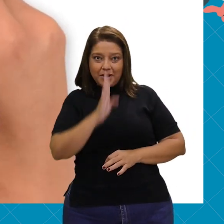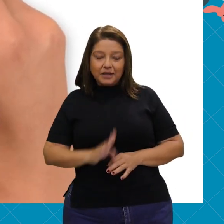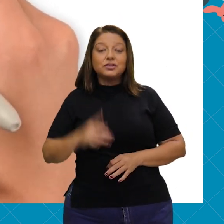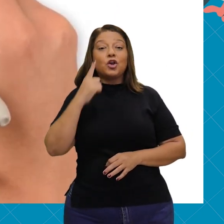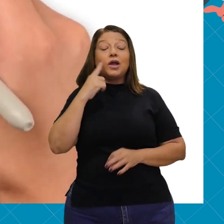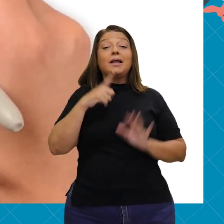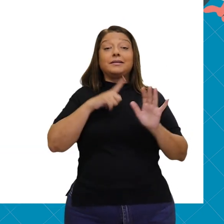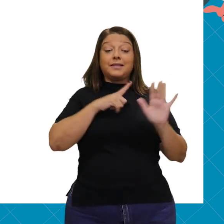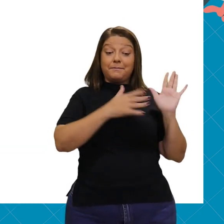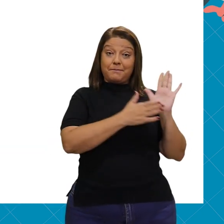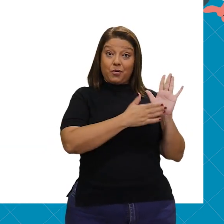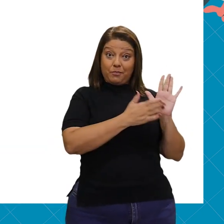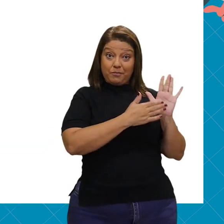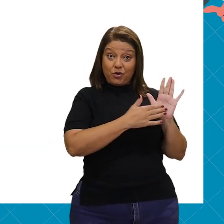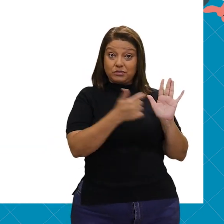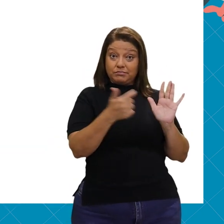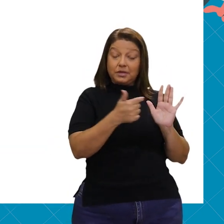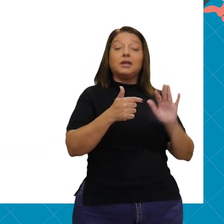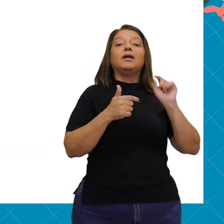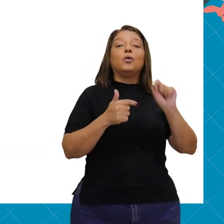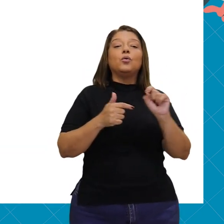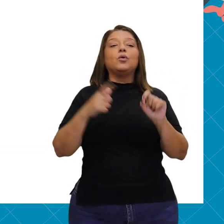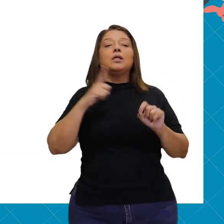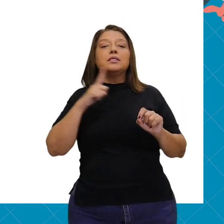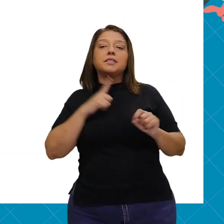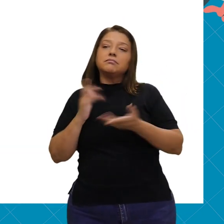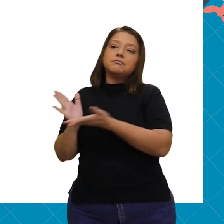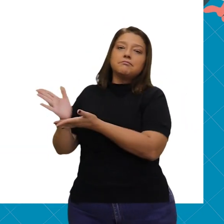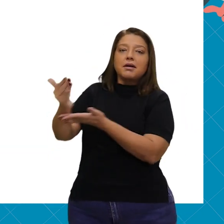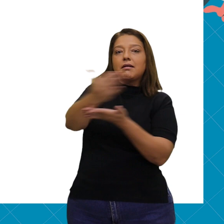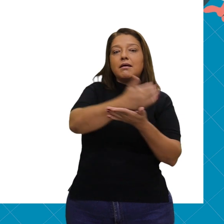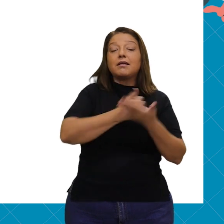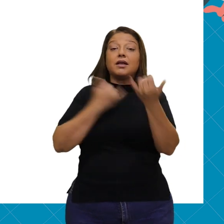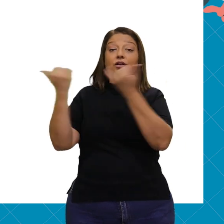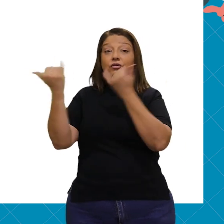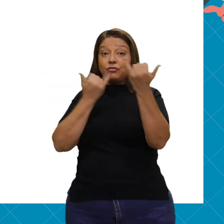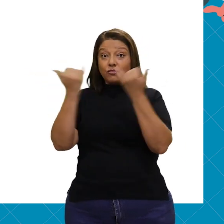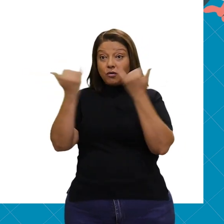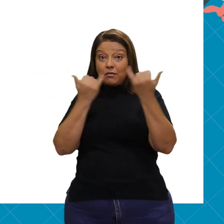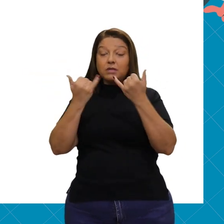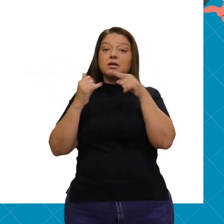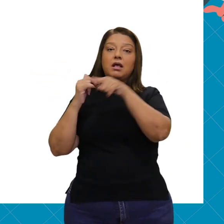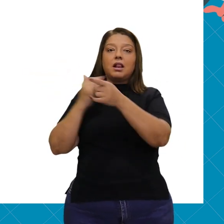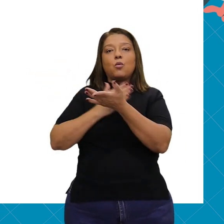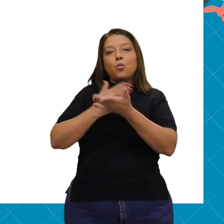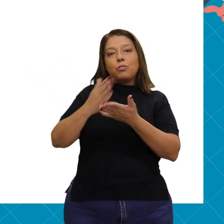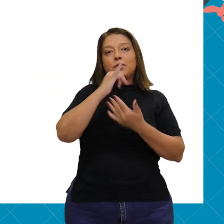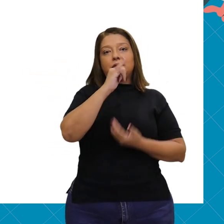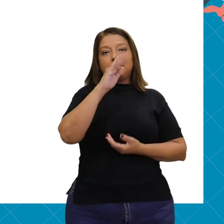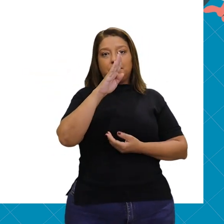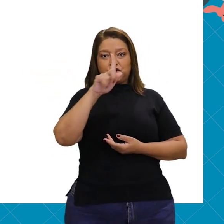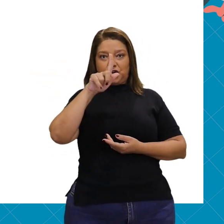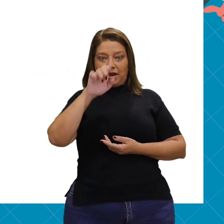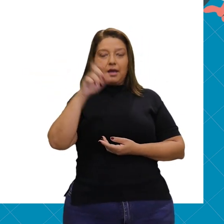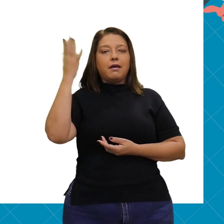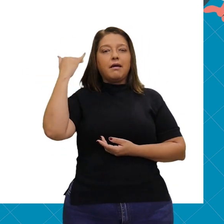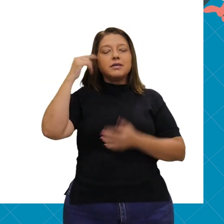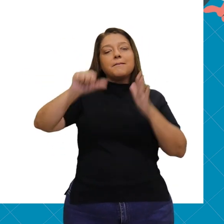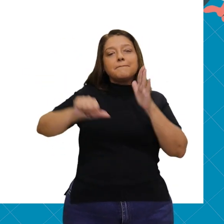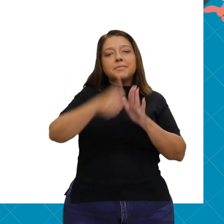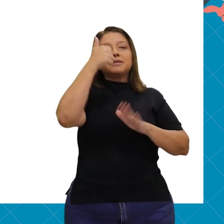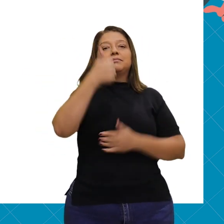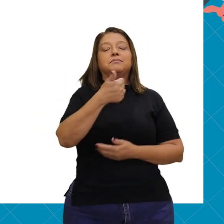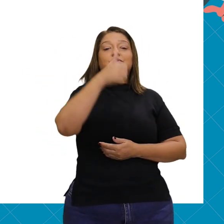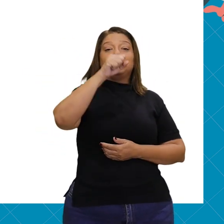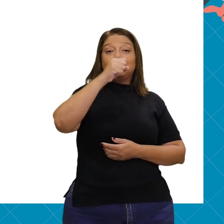que as propostas de regionalização do Brasil visando o levantamento de informações iniciaram com o IBGE, sendo a primeira delas